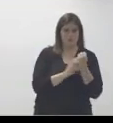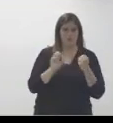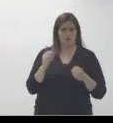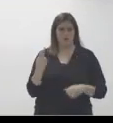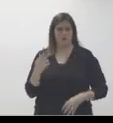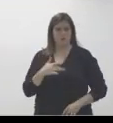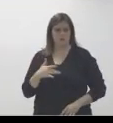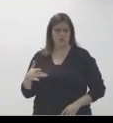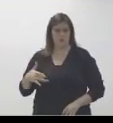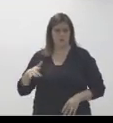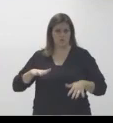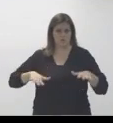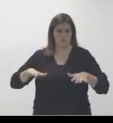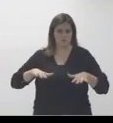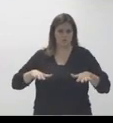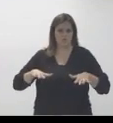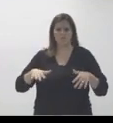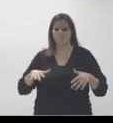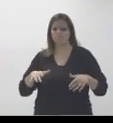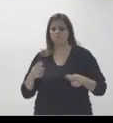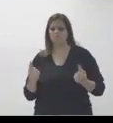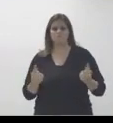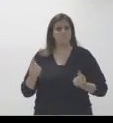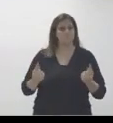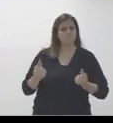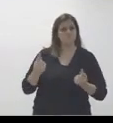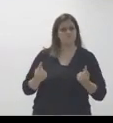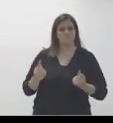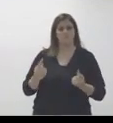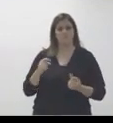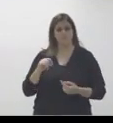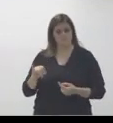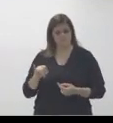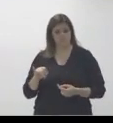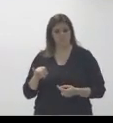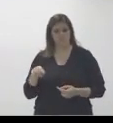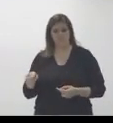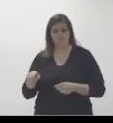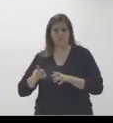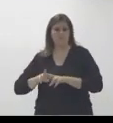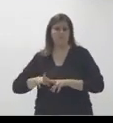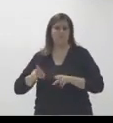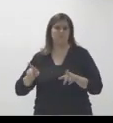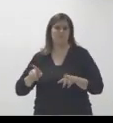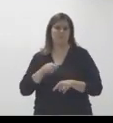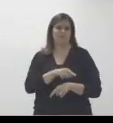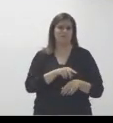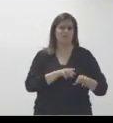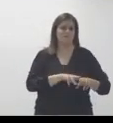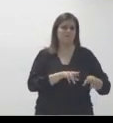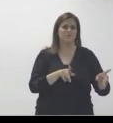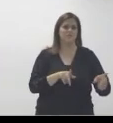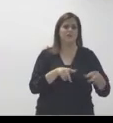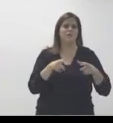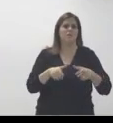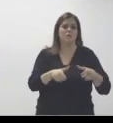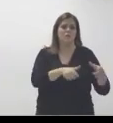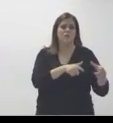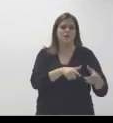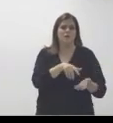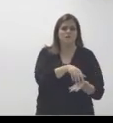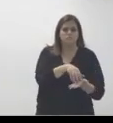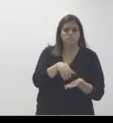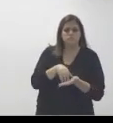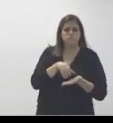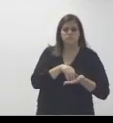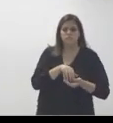depender da inserção em uma outra política nós vamos ter diferentes formas e órgãos de controle da